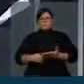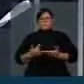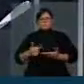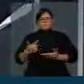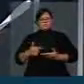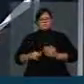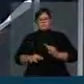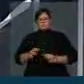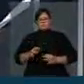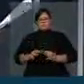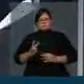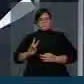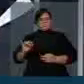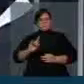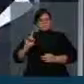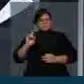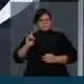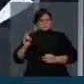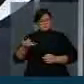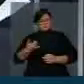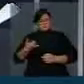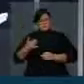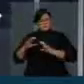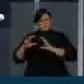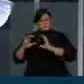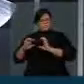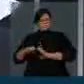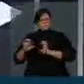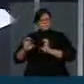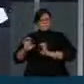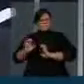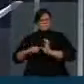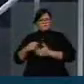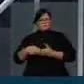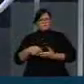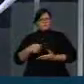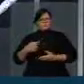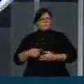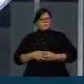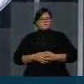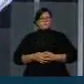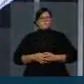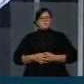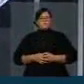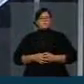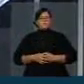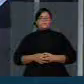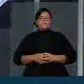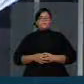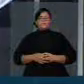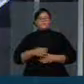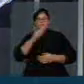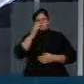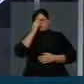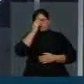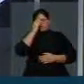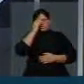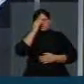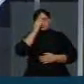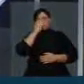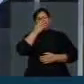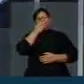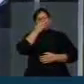o empresário, o micro, pequeno, médio e grande empresário pagar esse pato. Quero também destacar aqui o